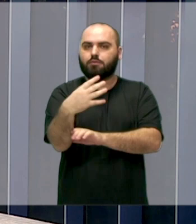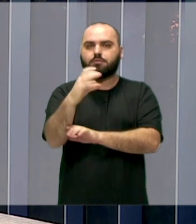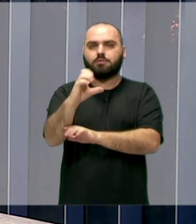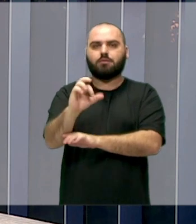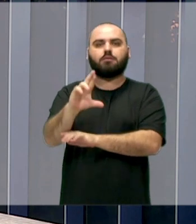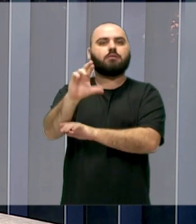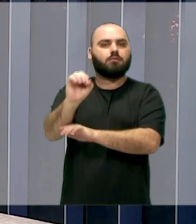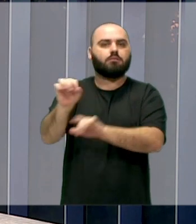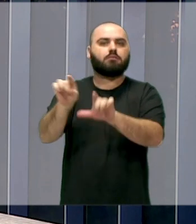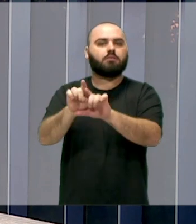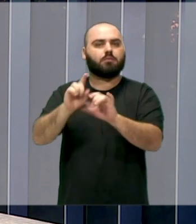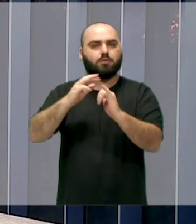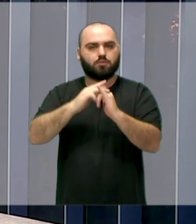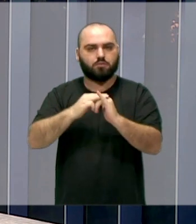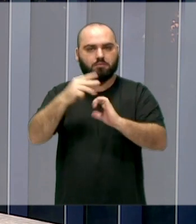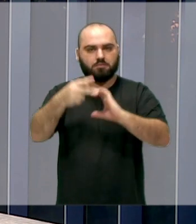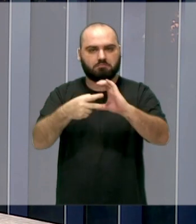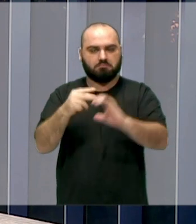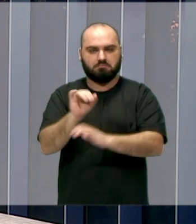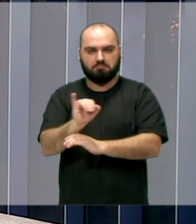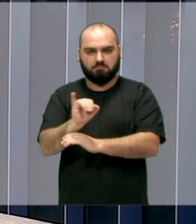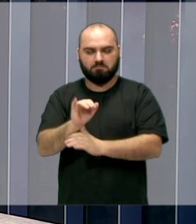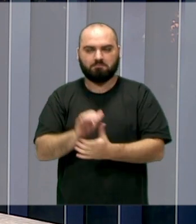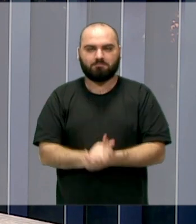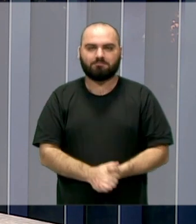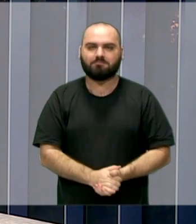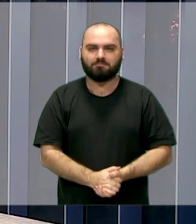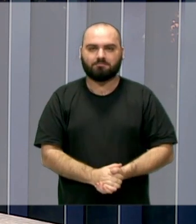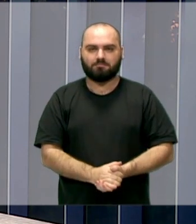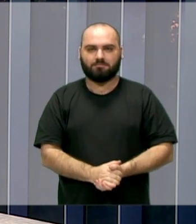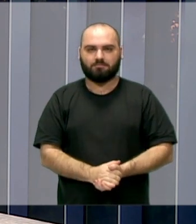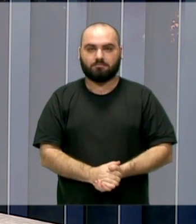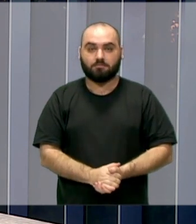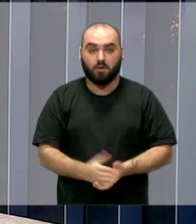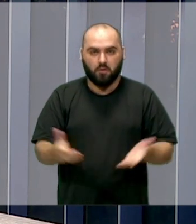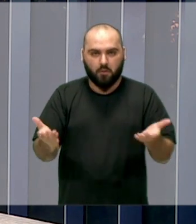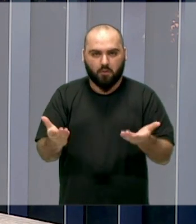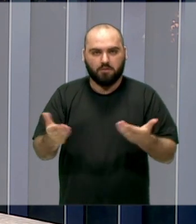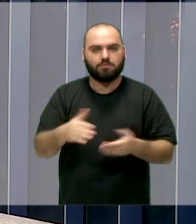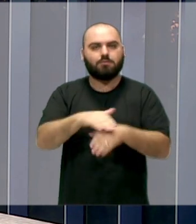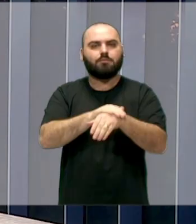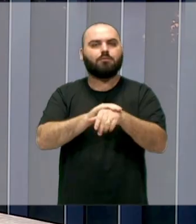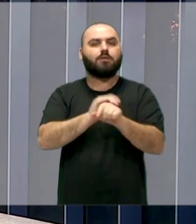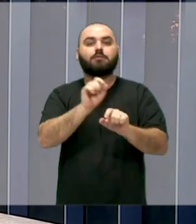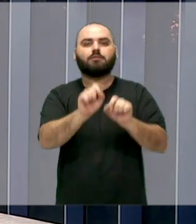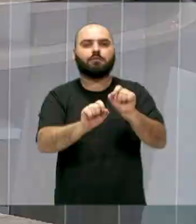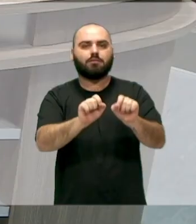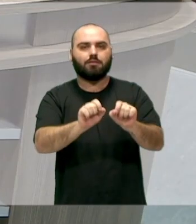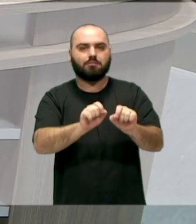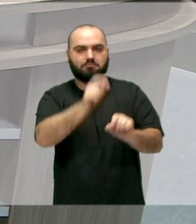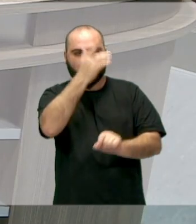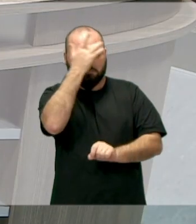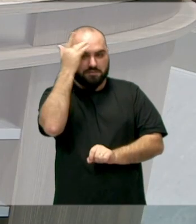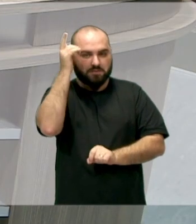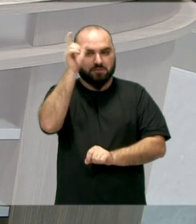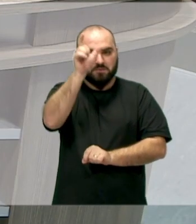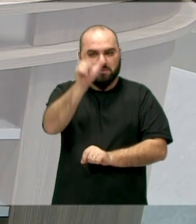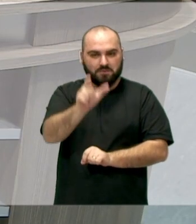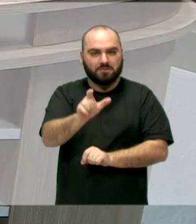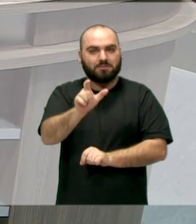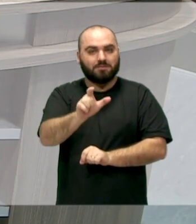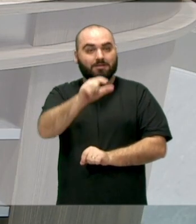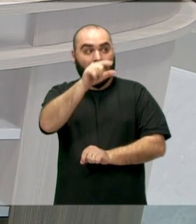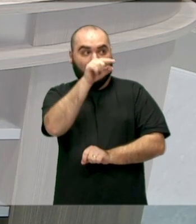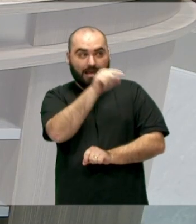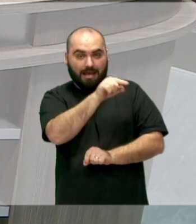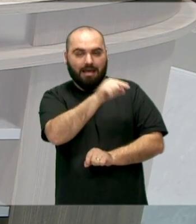no YouTube da Câmara de Vereadores de Itajaí. E a nossa conversa hoje é com ela, que tem arte até no